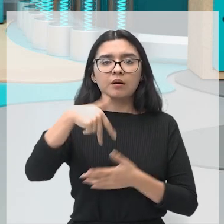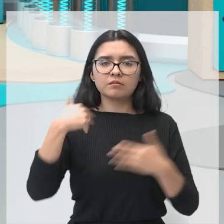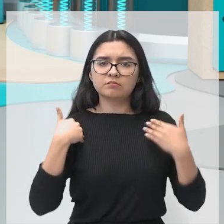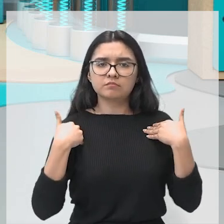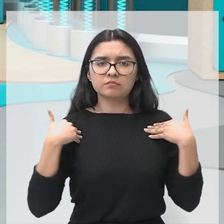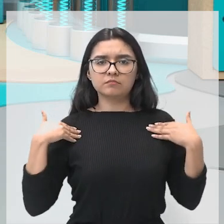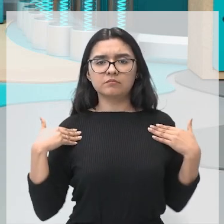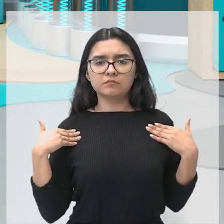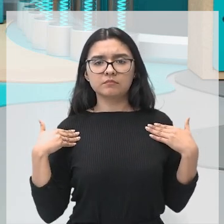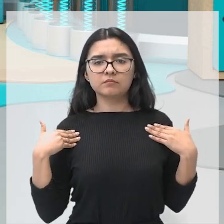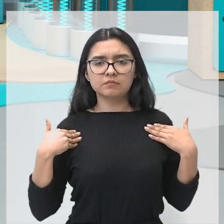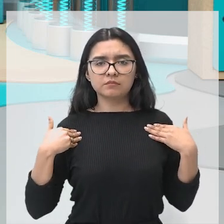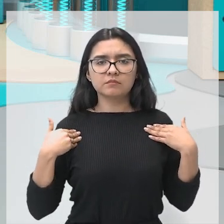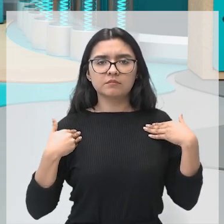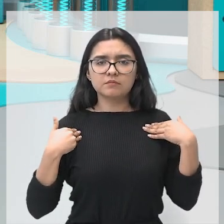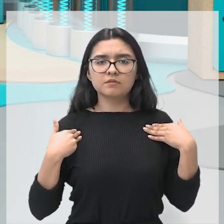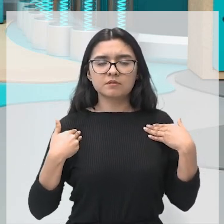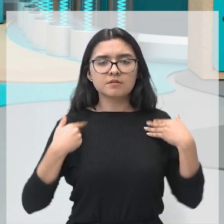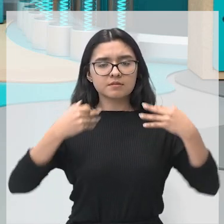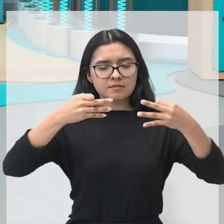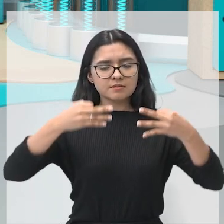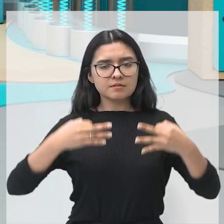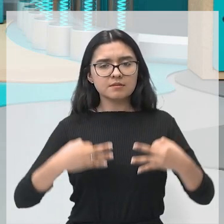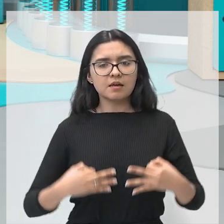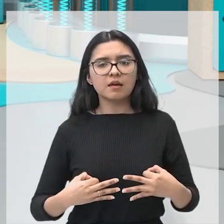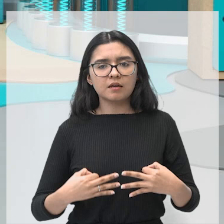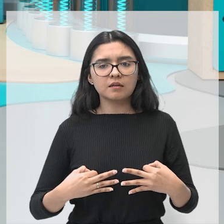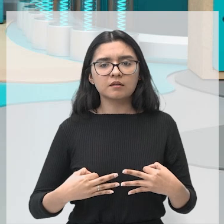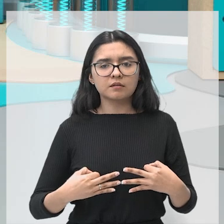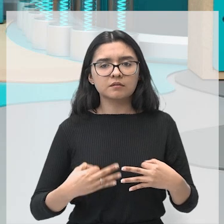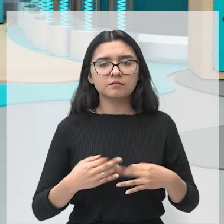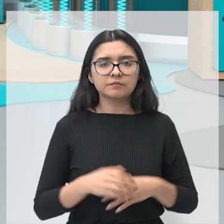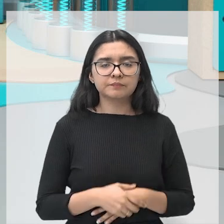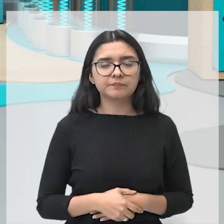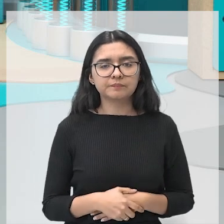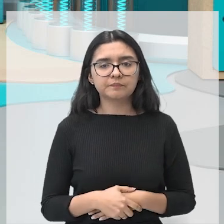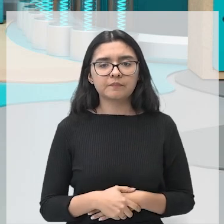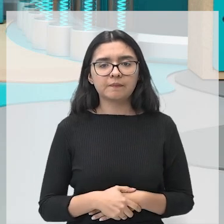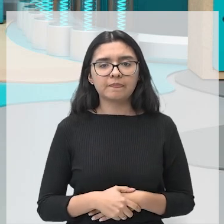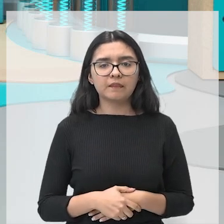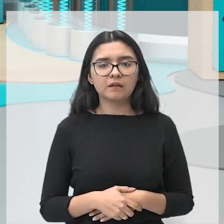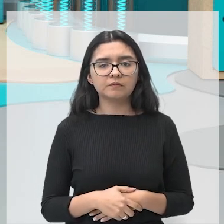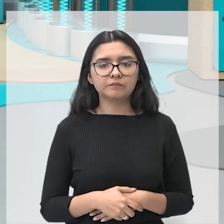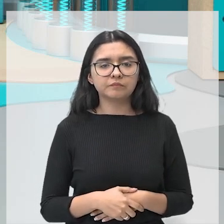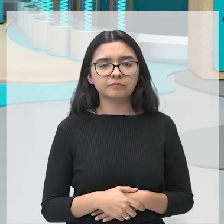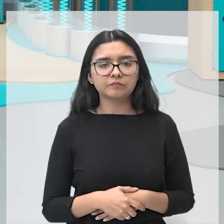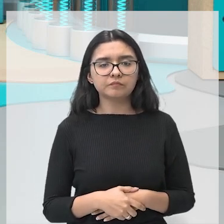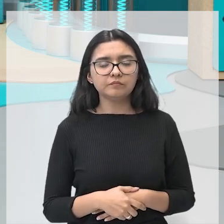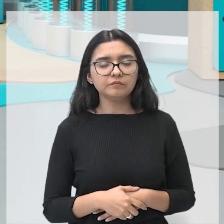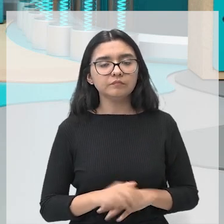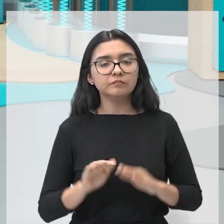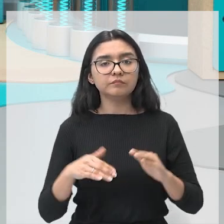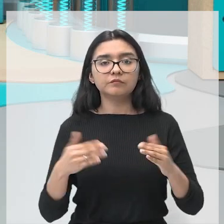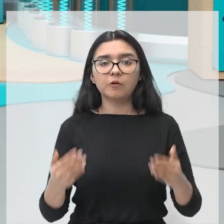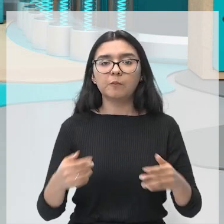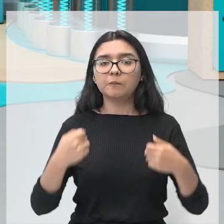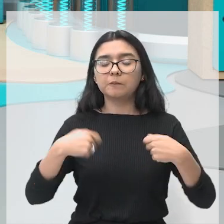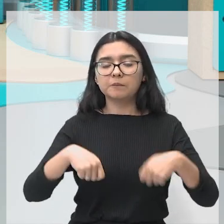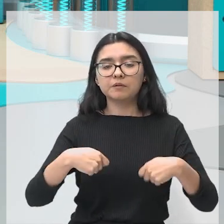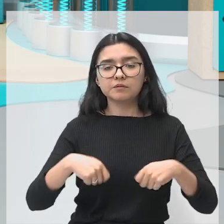claro que sem desvirtuar, sem tirar do eixo ali qualquer uma curvatura. Então eu